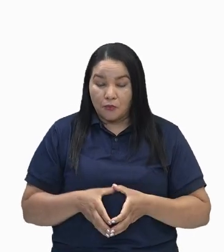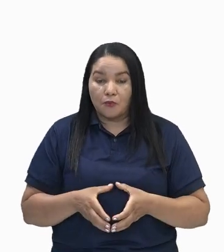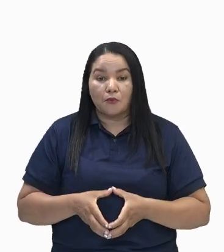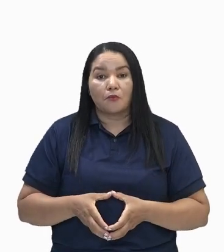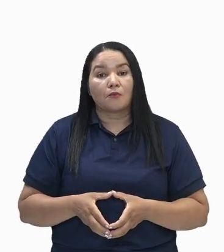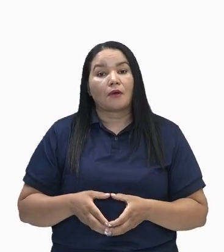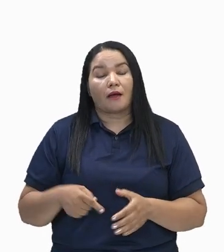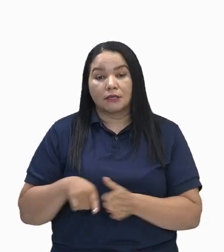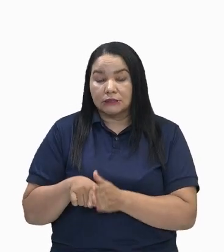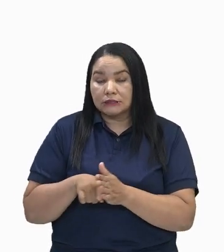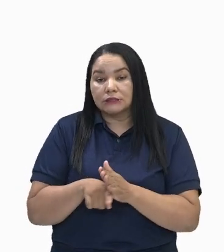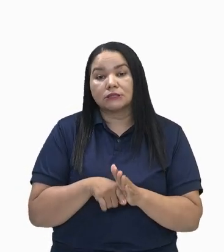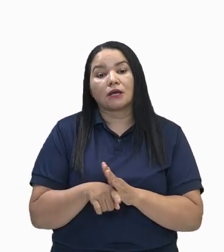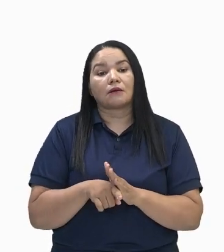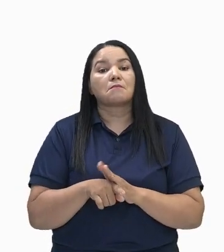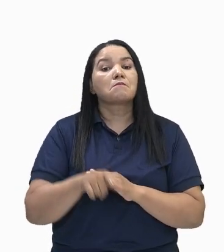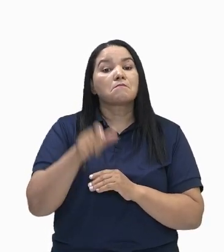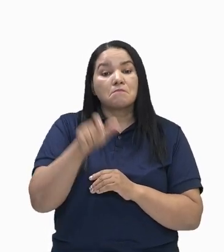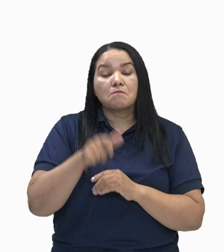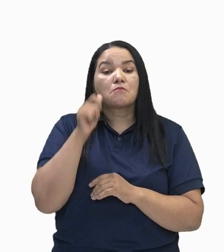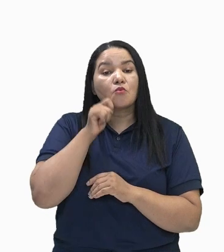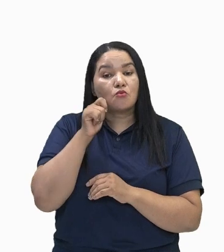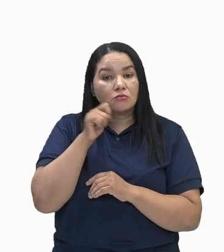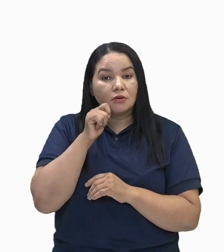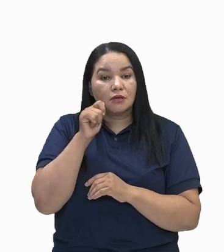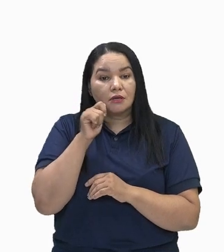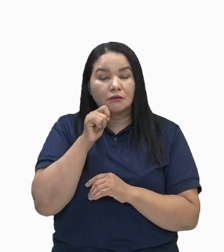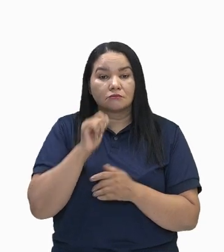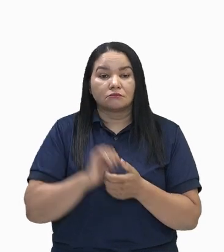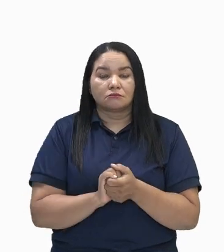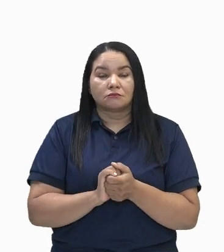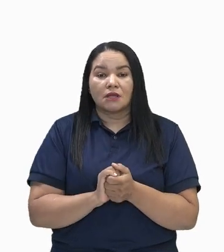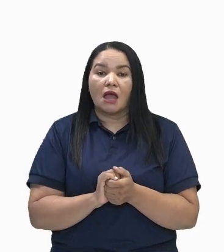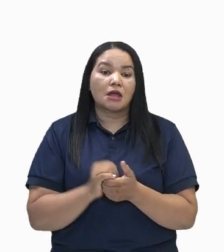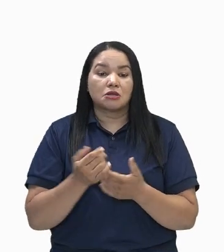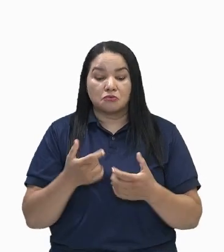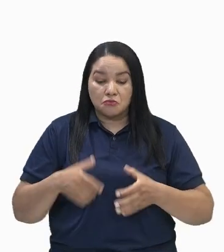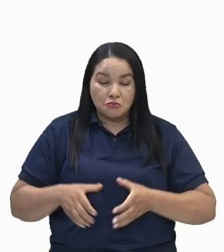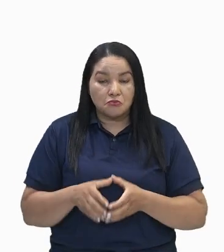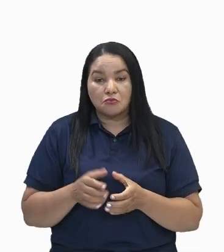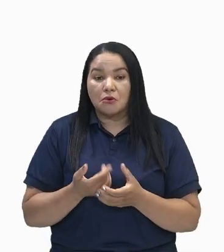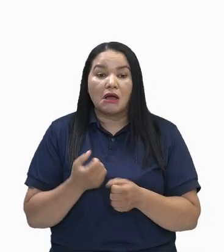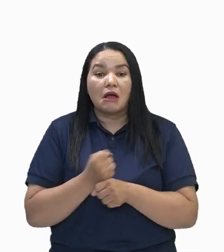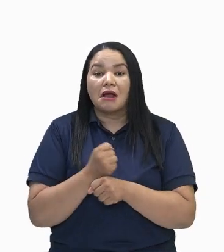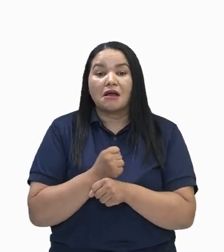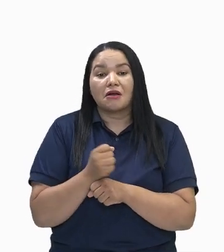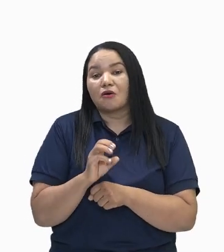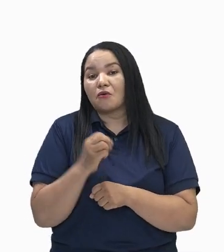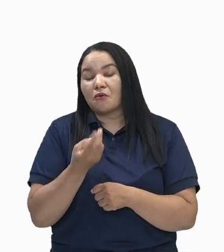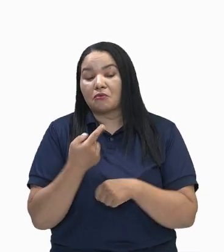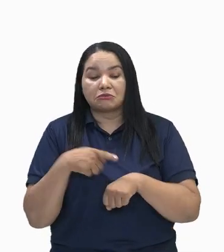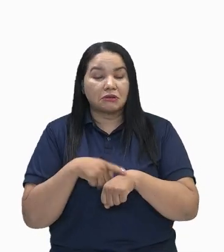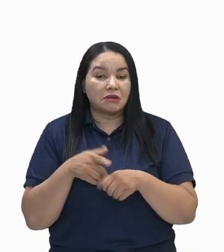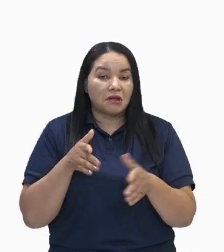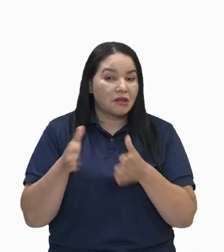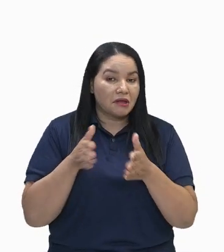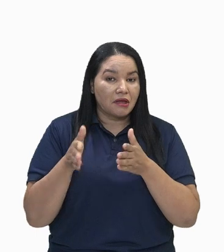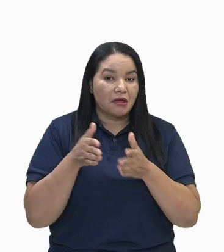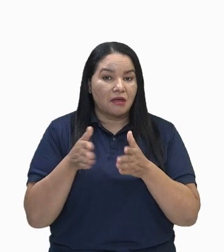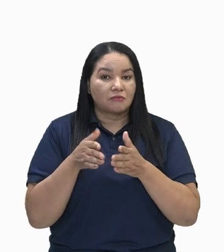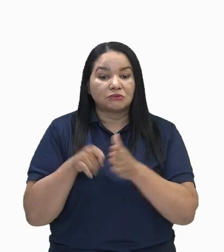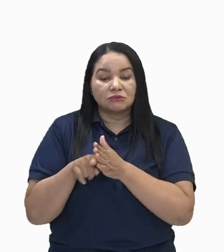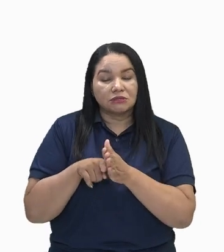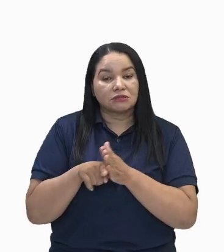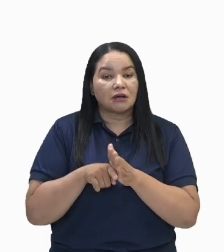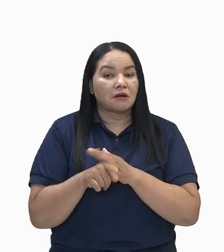né, adulta, qual foi o seu último Papa Nicolau? Quanto tempo faz? A gente não deve passar, por isso que